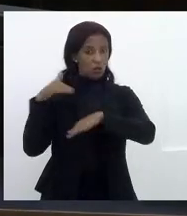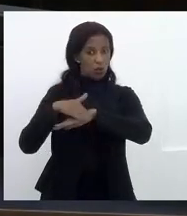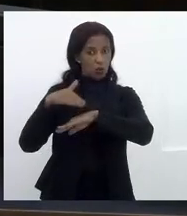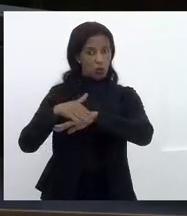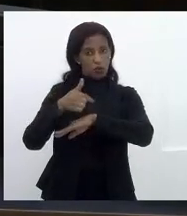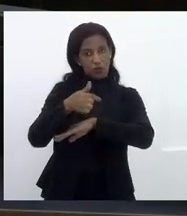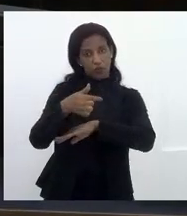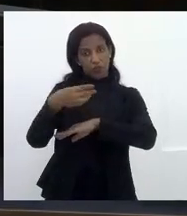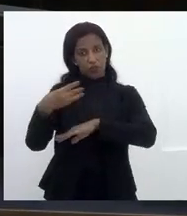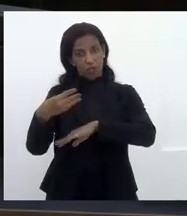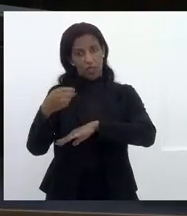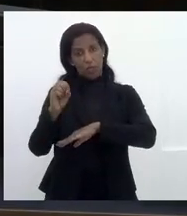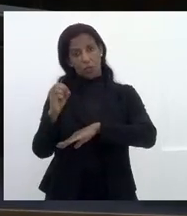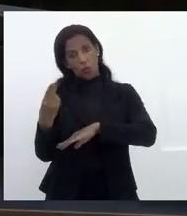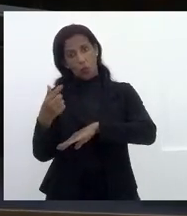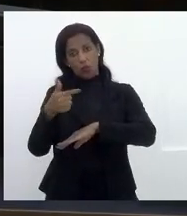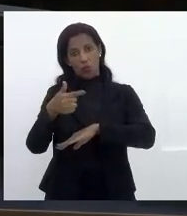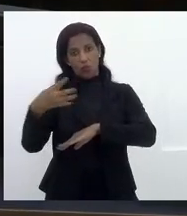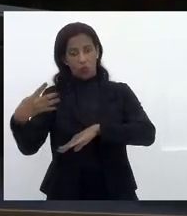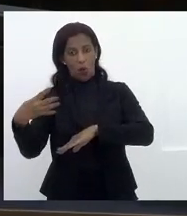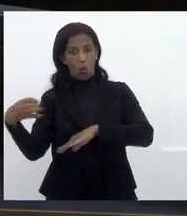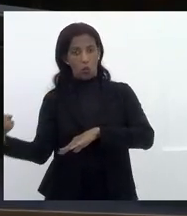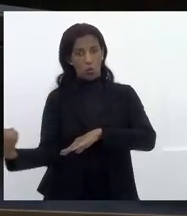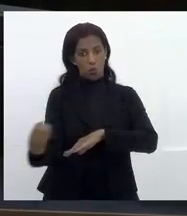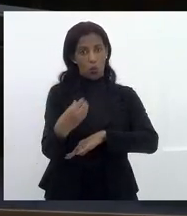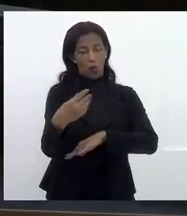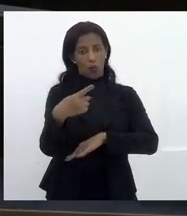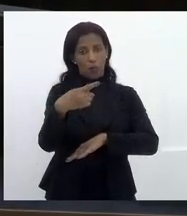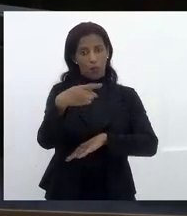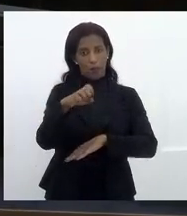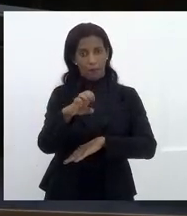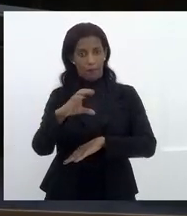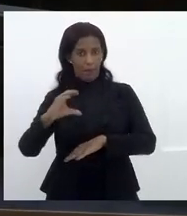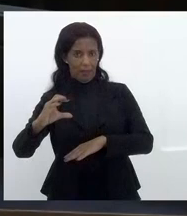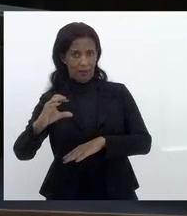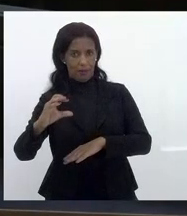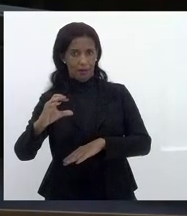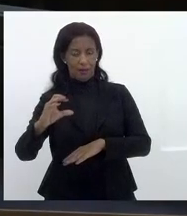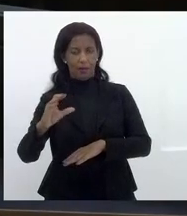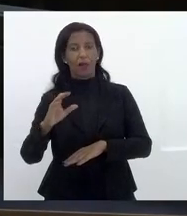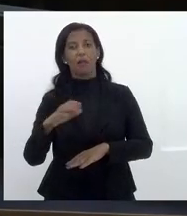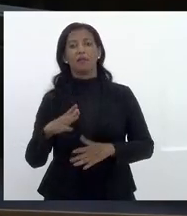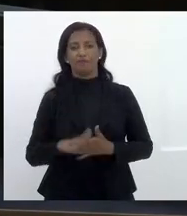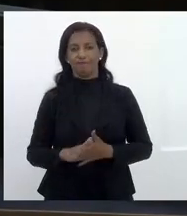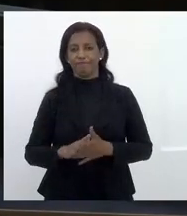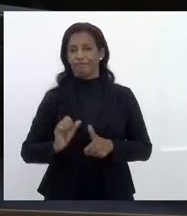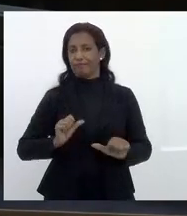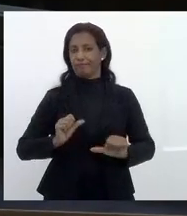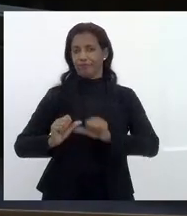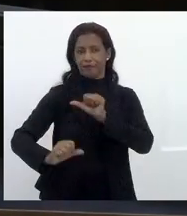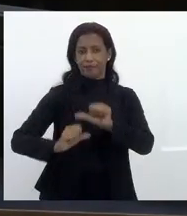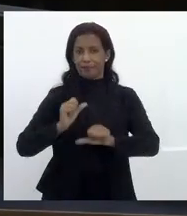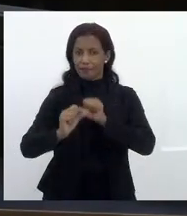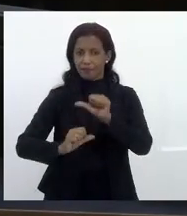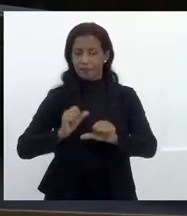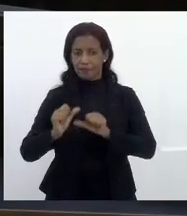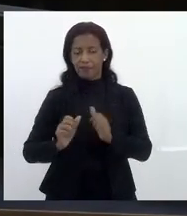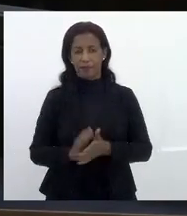noite saiu o Novo Pack a nova PEC da modificando